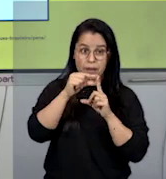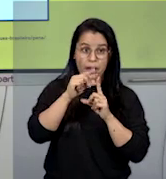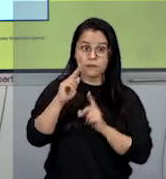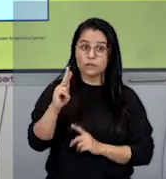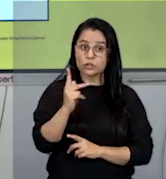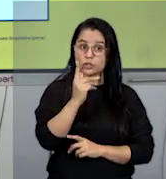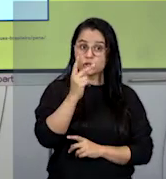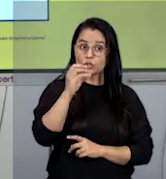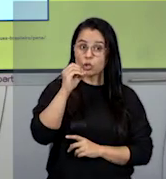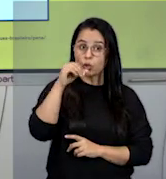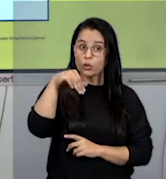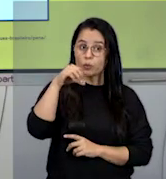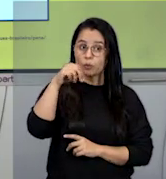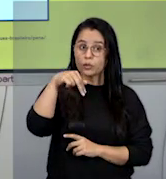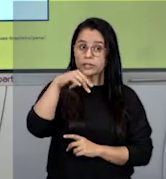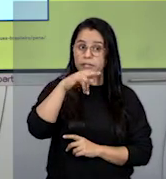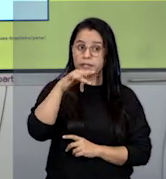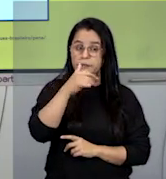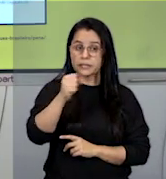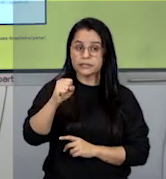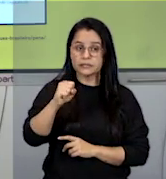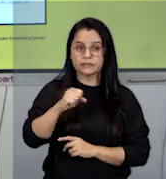homonímias, latim,